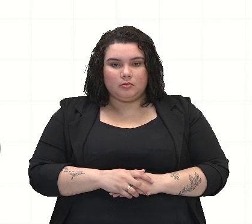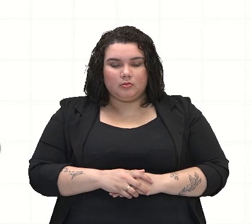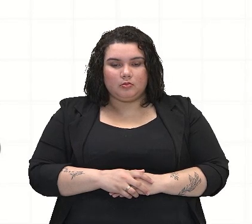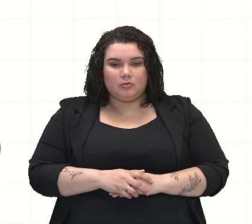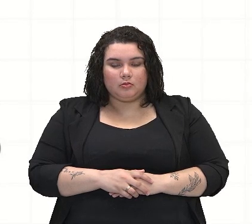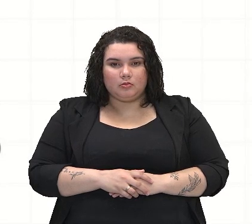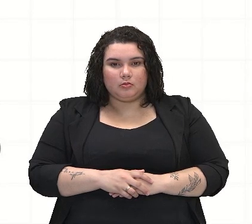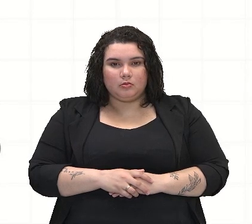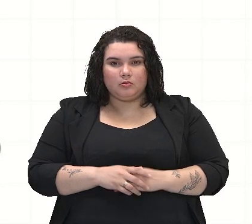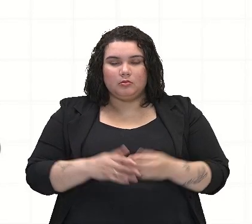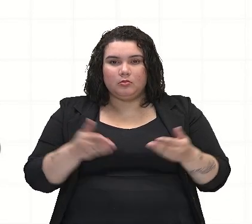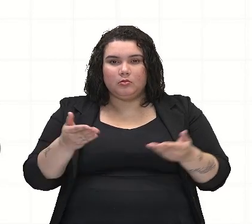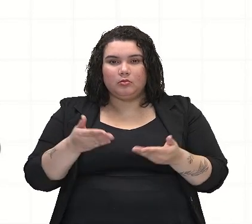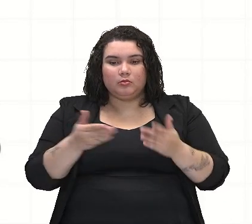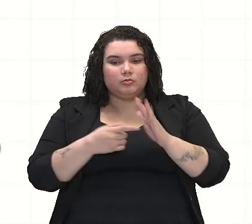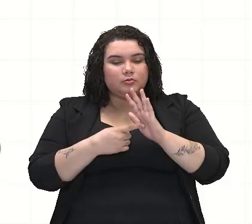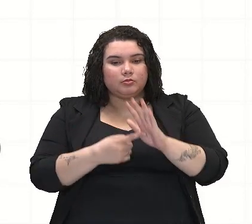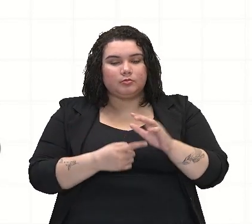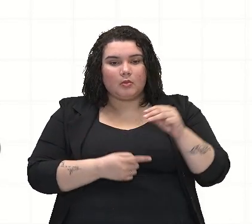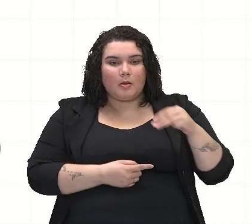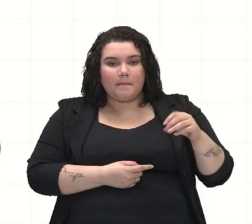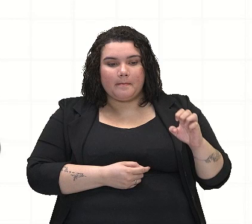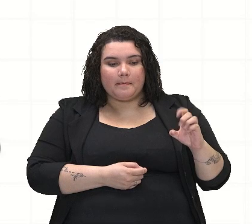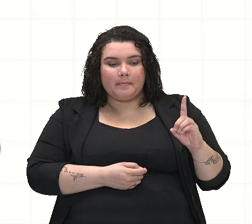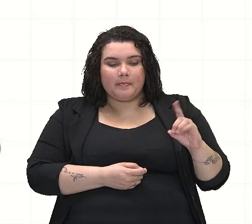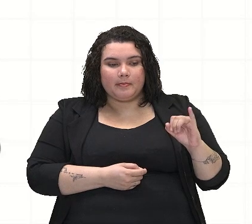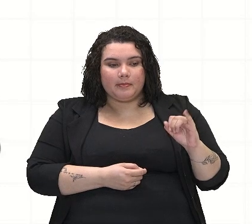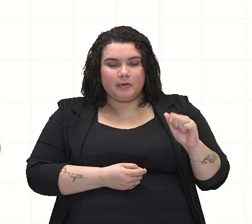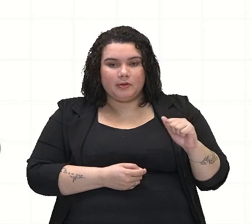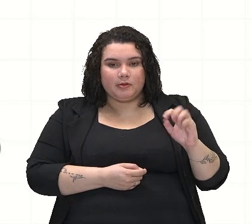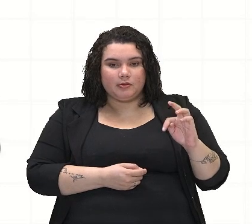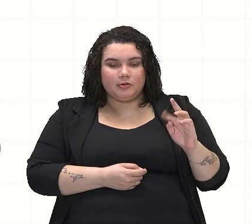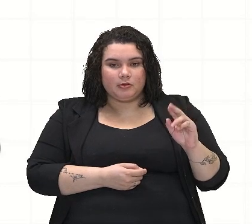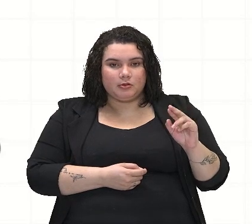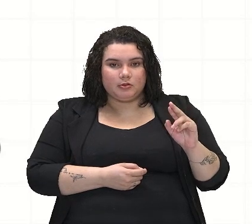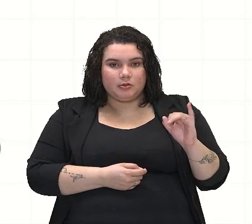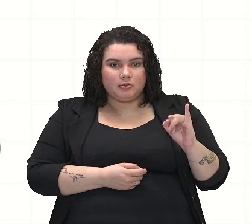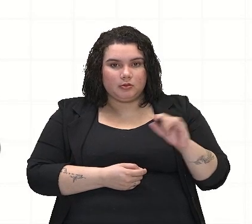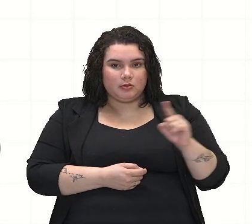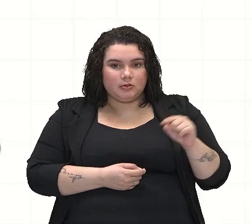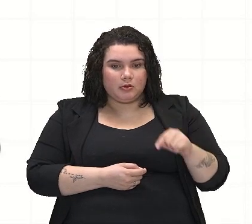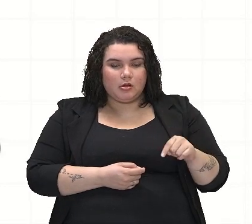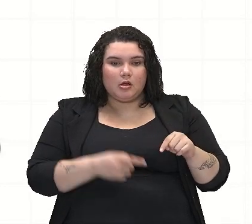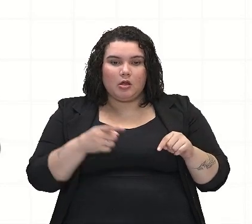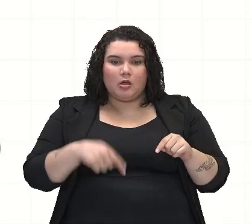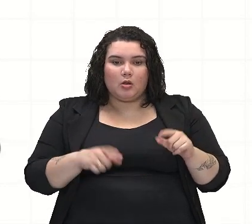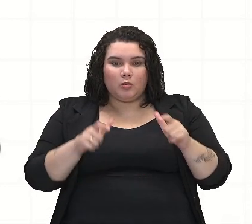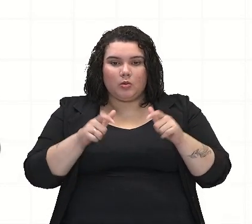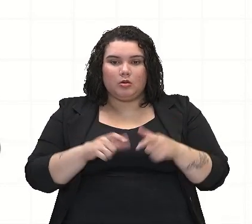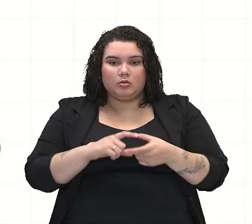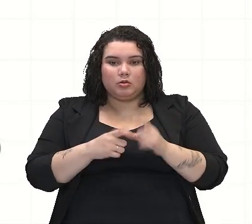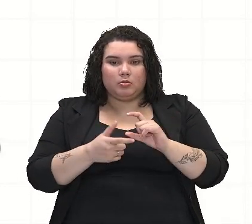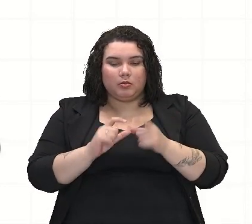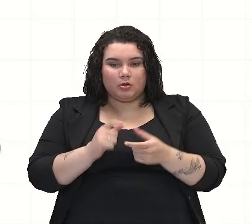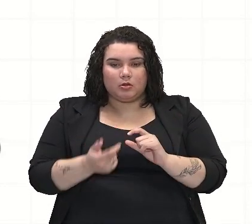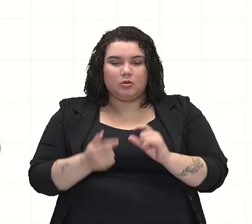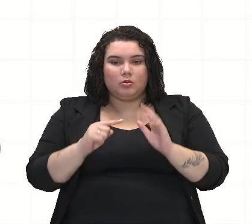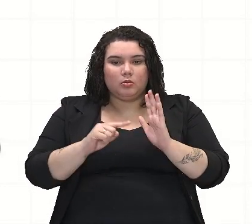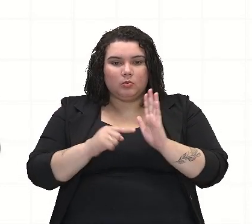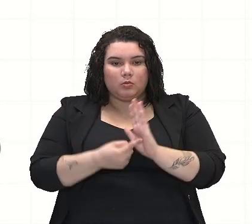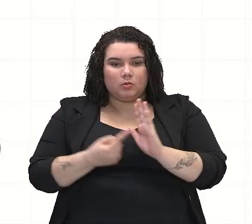E aí nós temos, então, a mediatriz é o lugar geométrico dos pontos que nós vimos, né, que equidistam, tá? Que